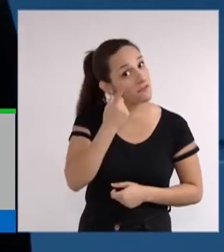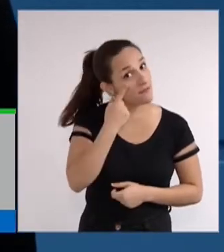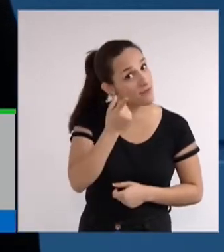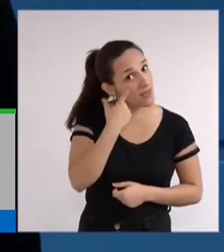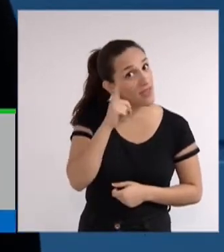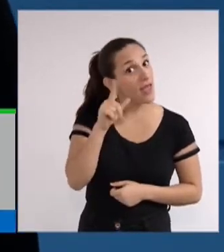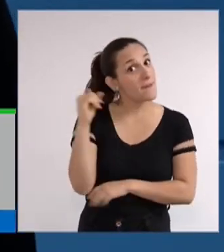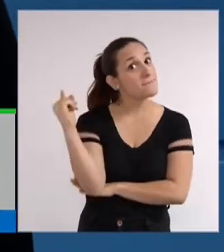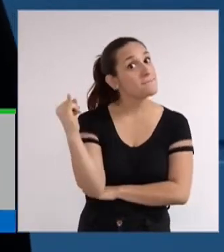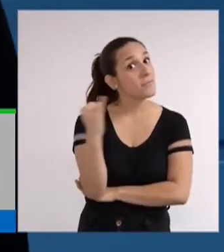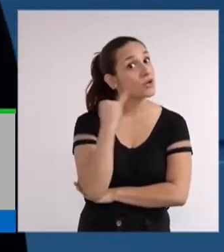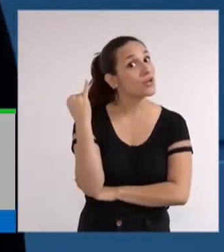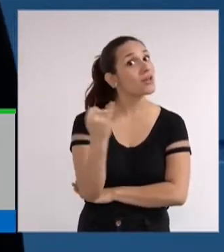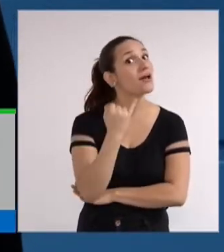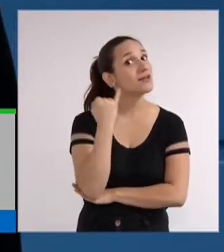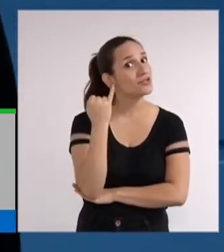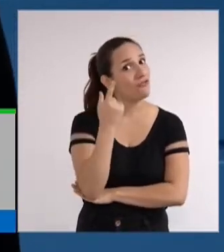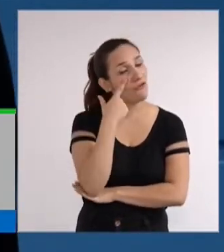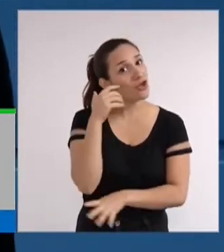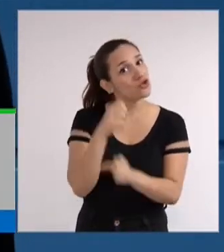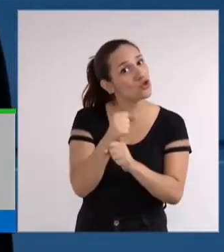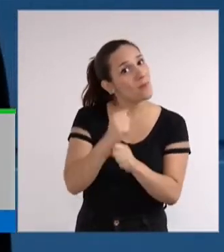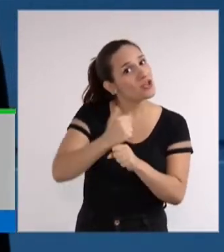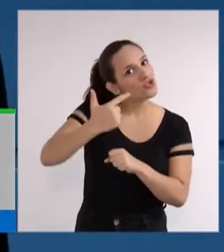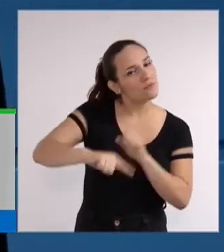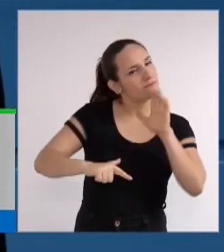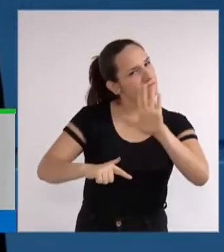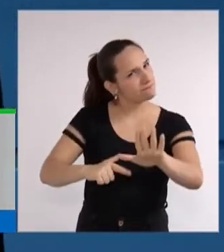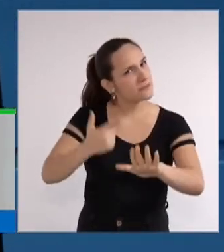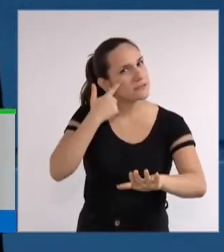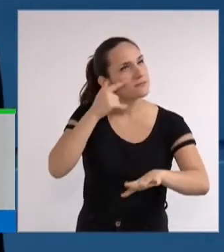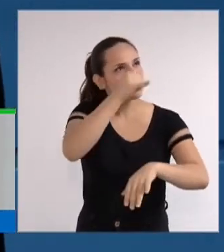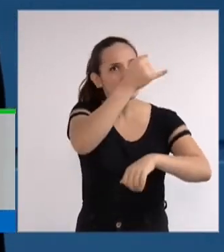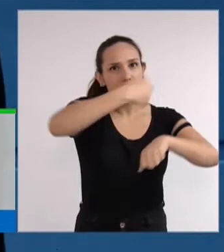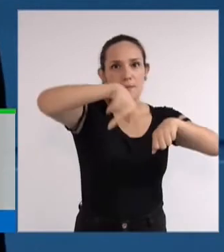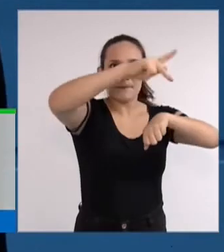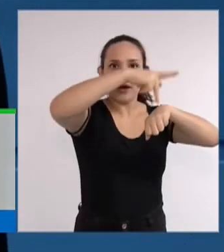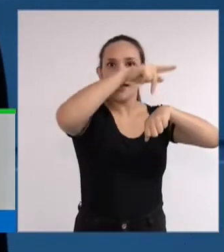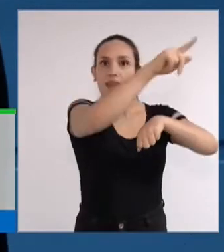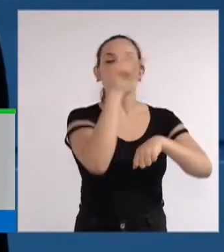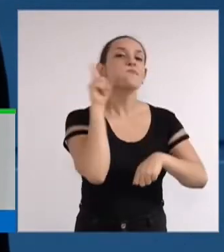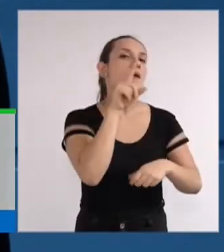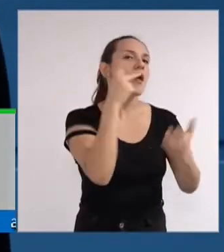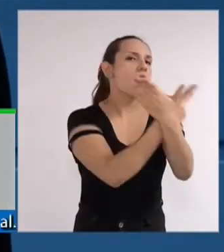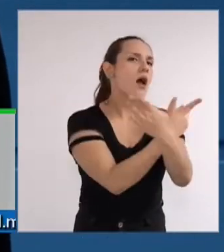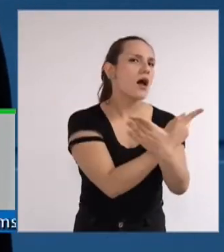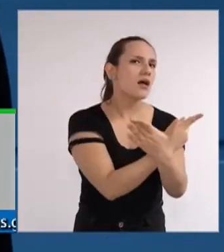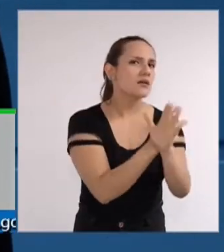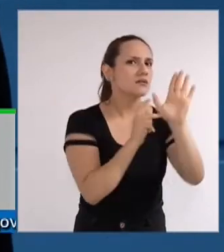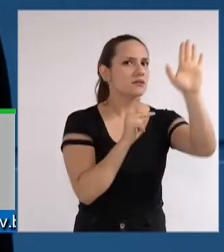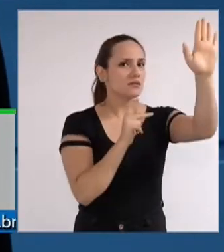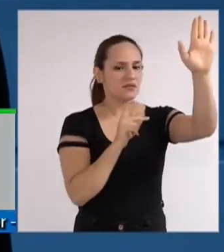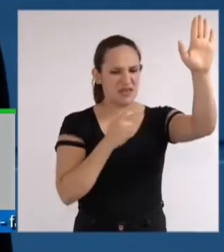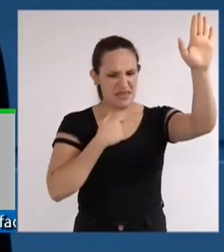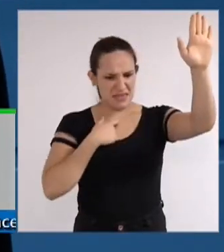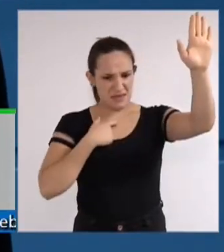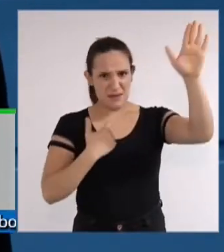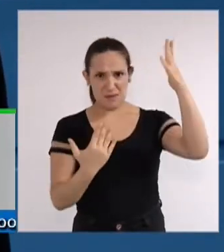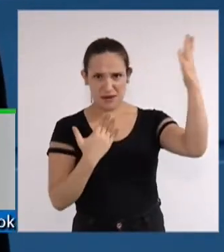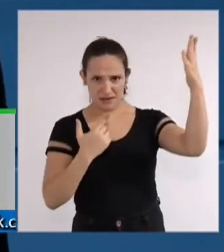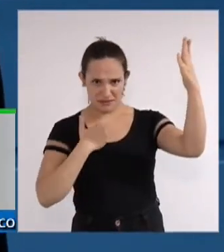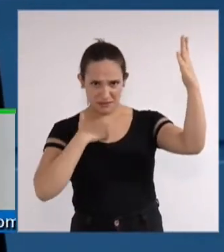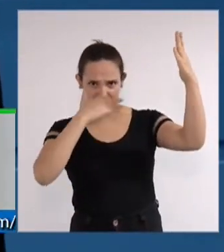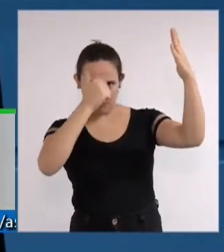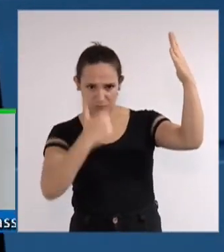Olha a importância. Se o norte-americano está errado, somos nós, tupiniquins, que estamos